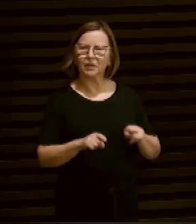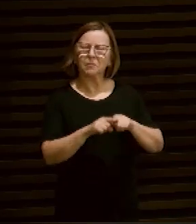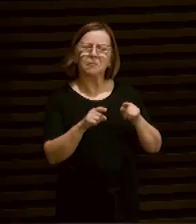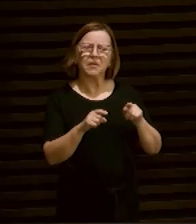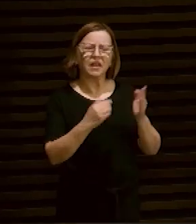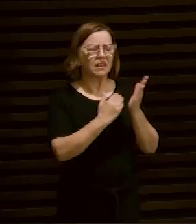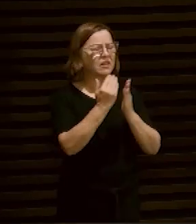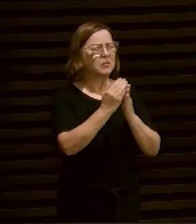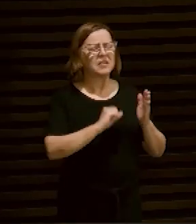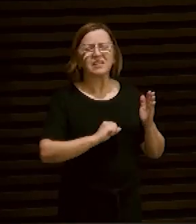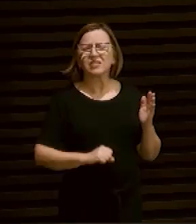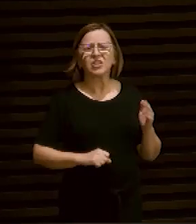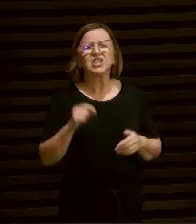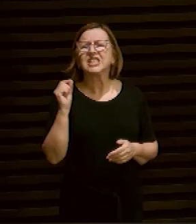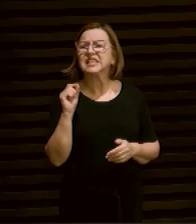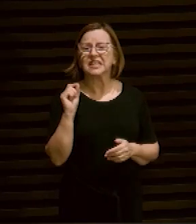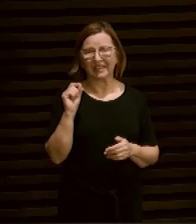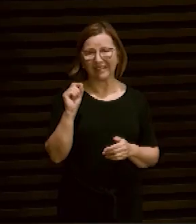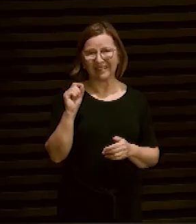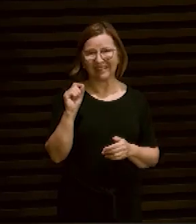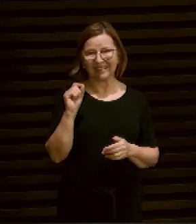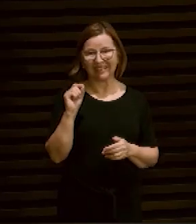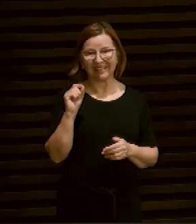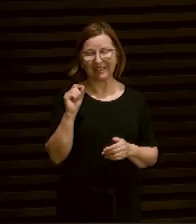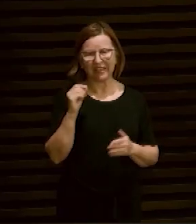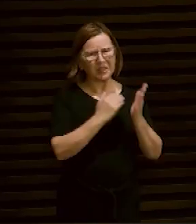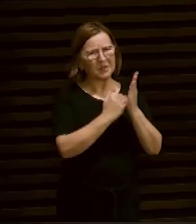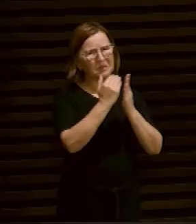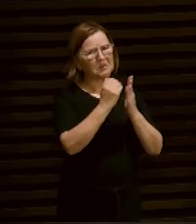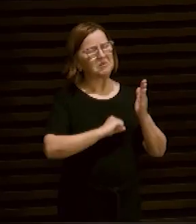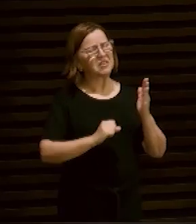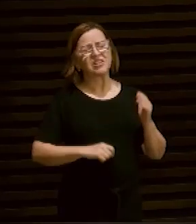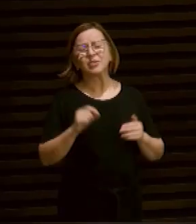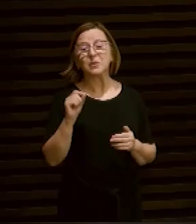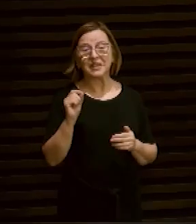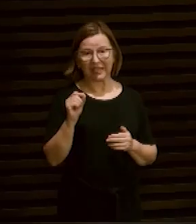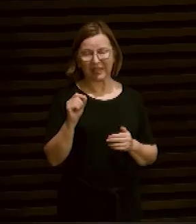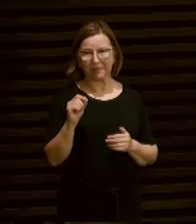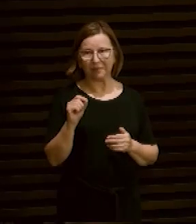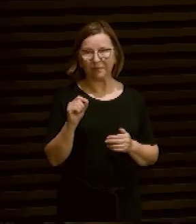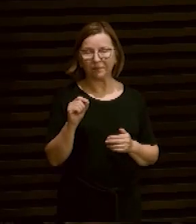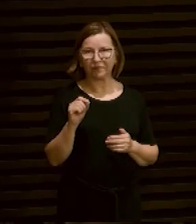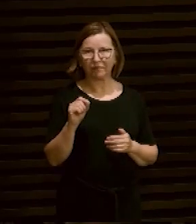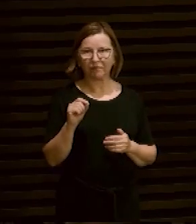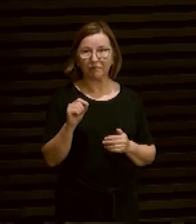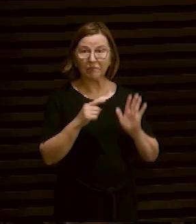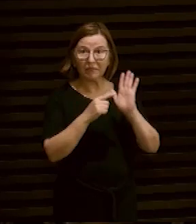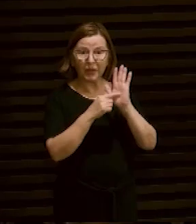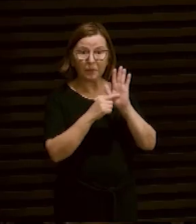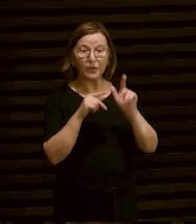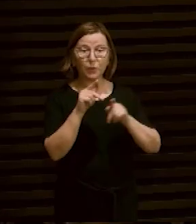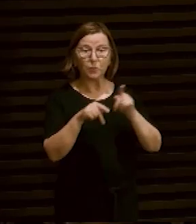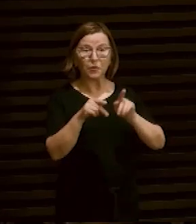de quê, meus irmãos? De que ele é sumo sacerdote? O sumo sacerdote representa o